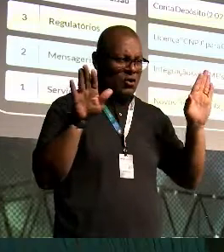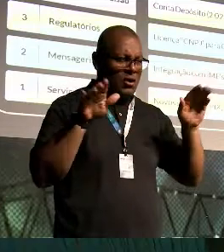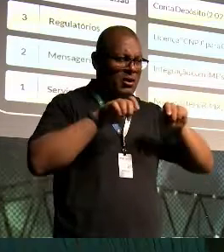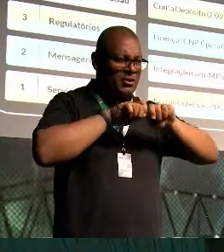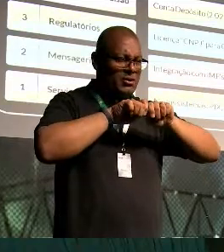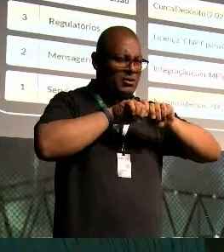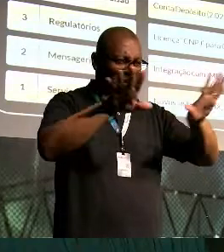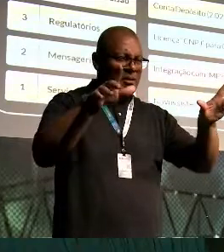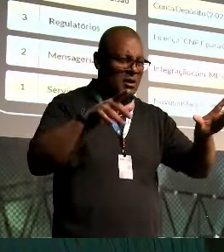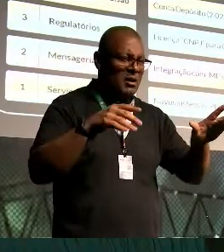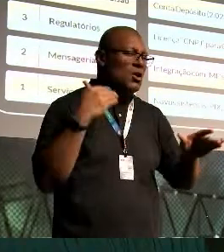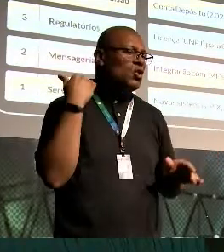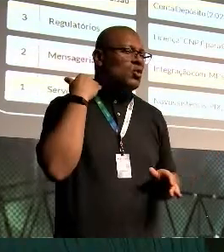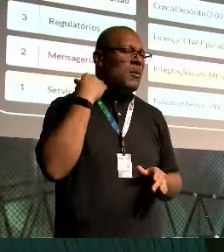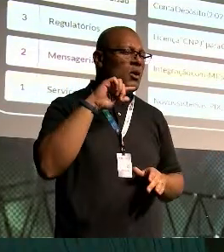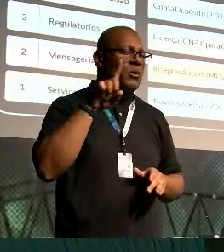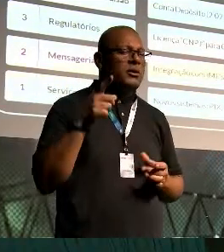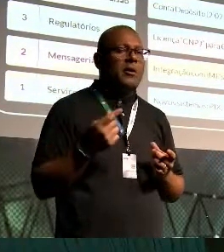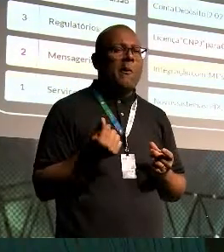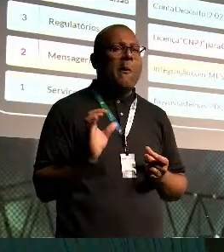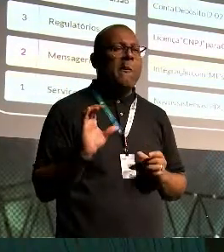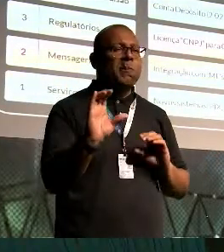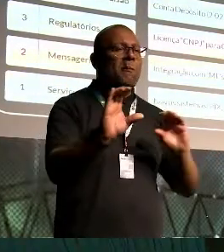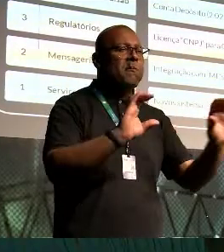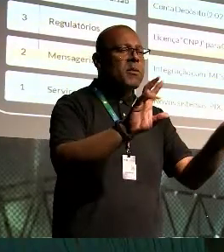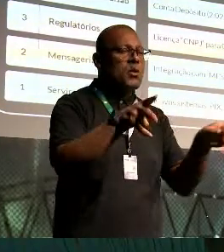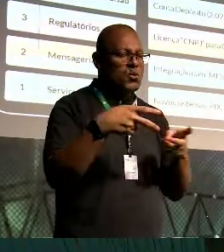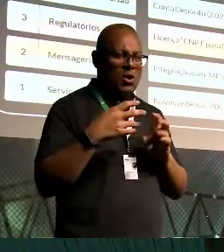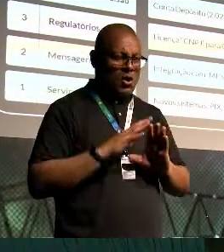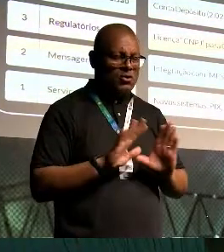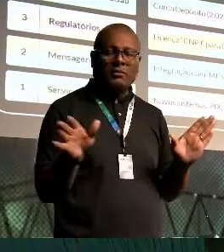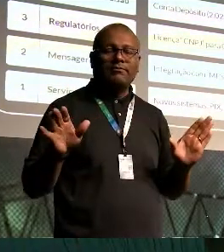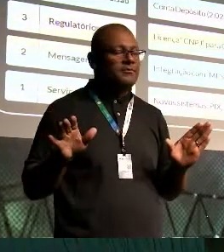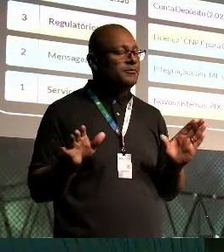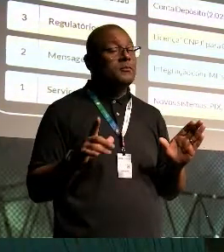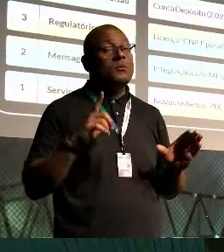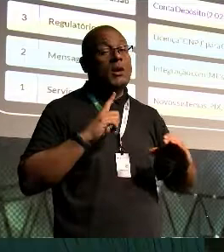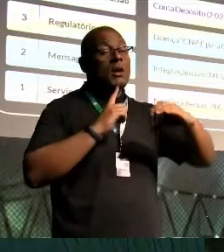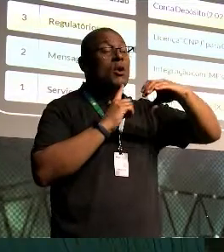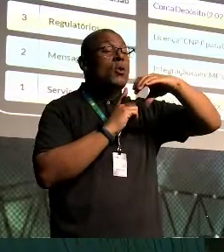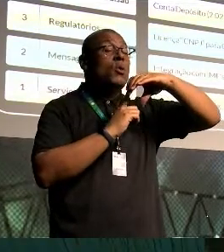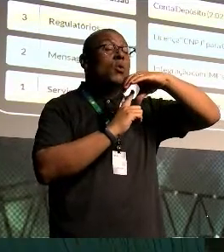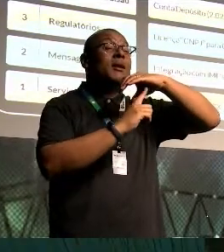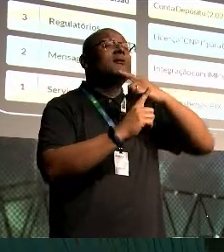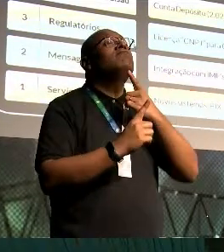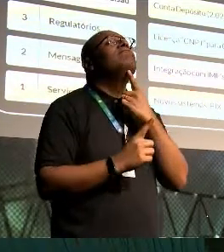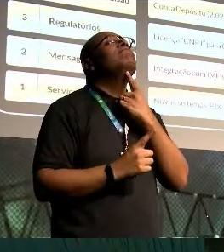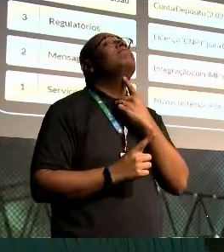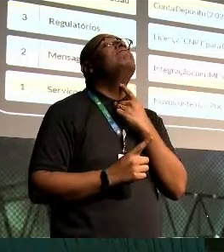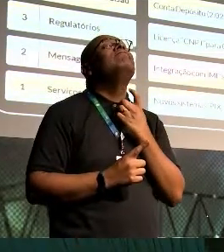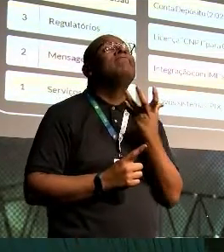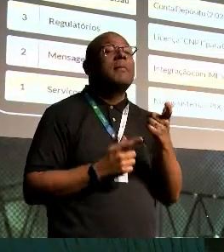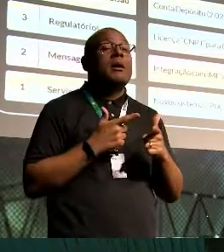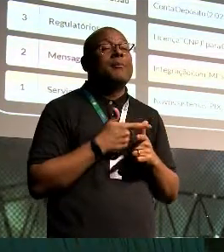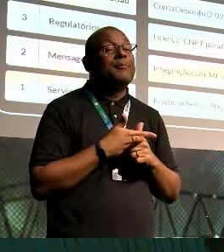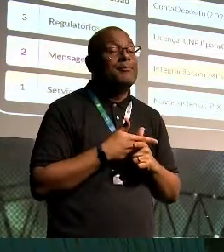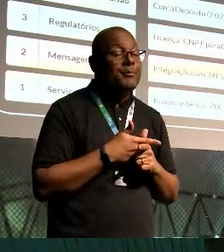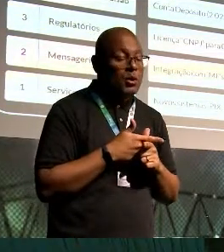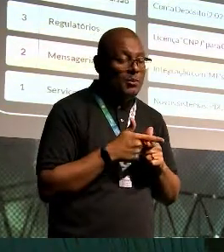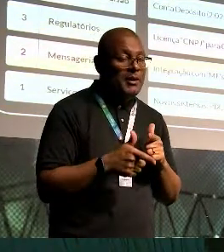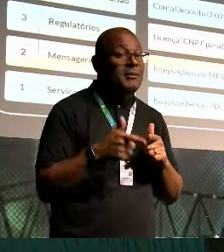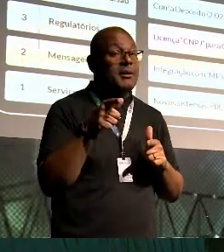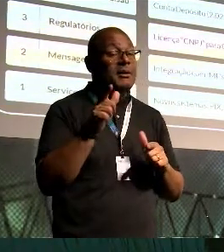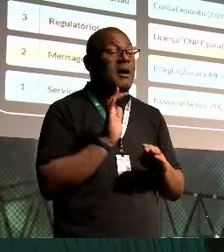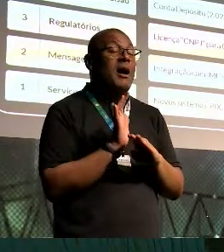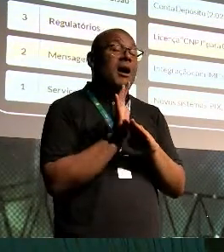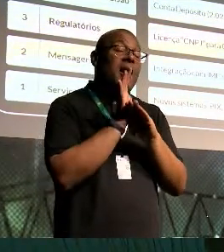distribuir a manufatura do Banco Itaú, mas lembra que na camada anterior tem um cliente que ele tem um desejo, ele tem um problema e a gente precisa